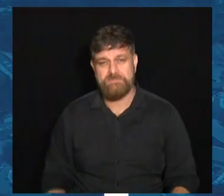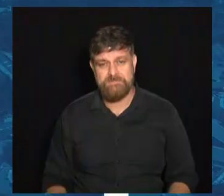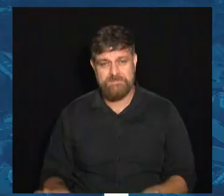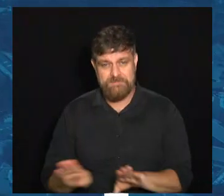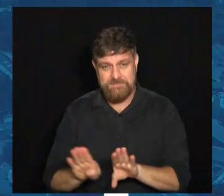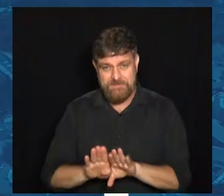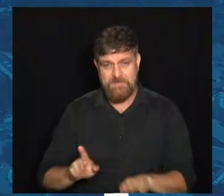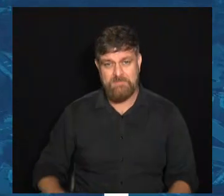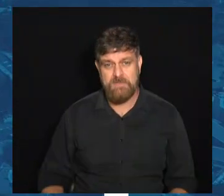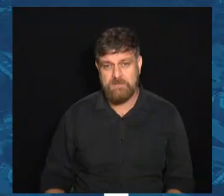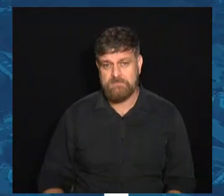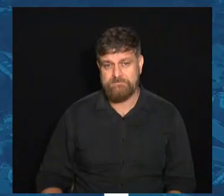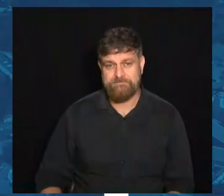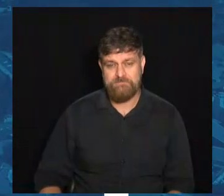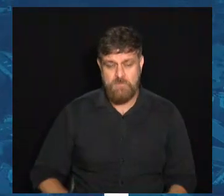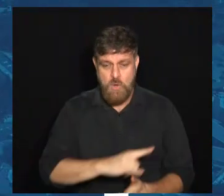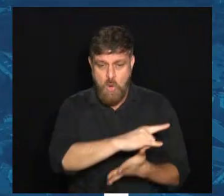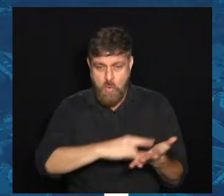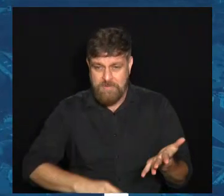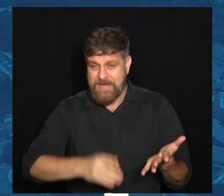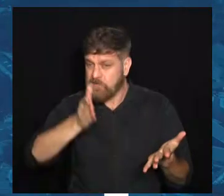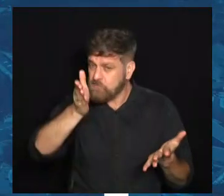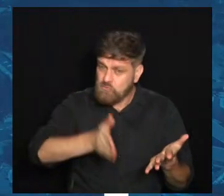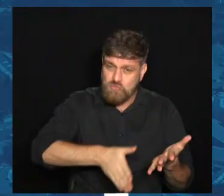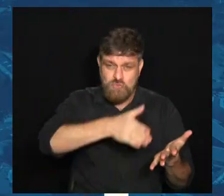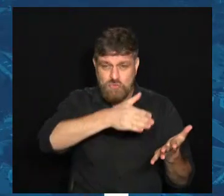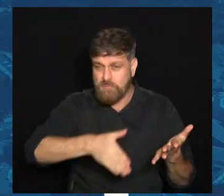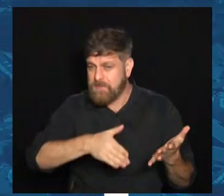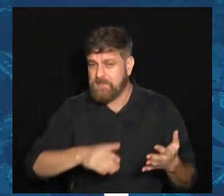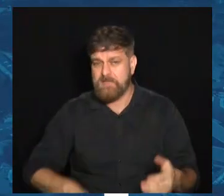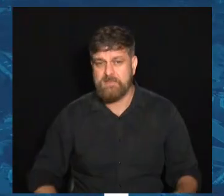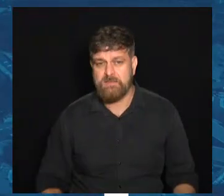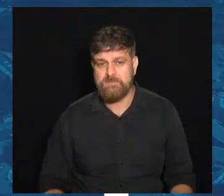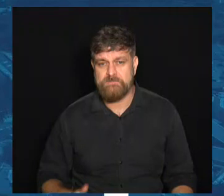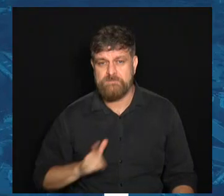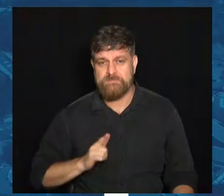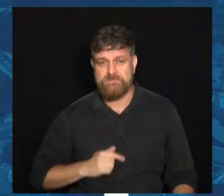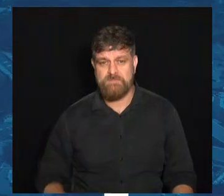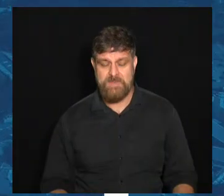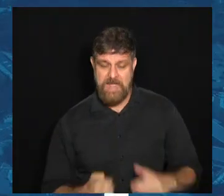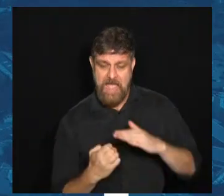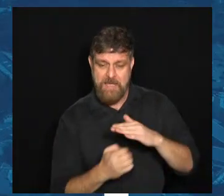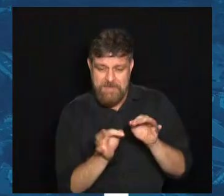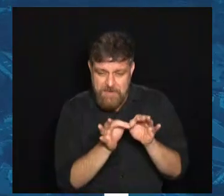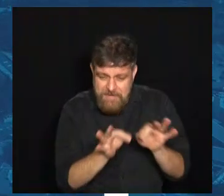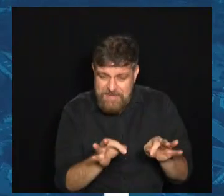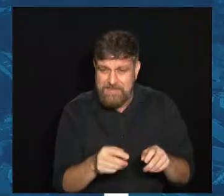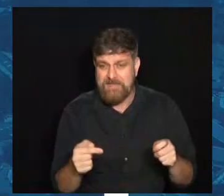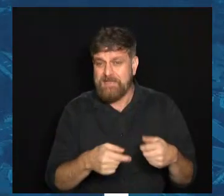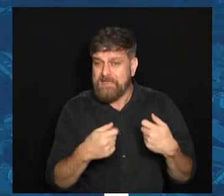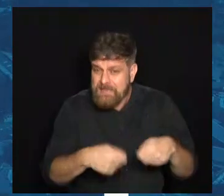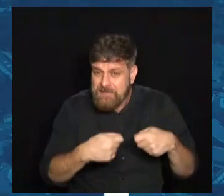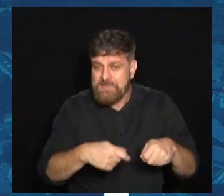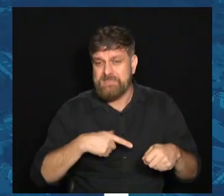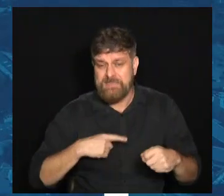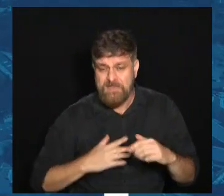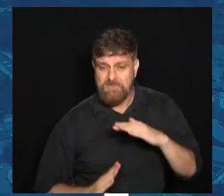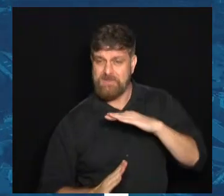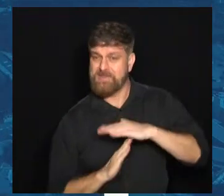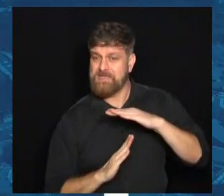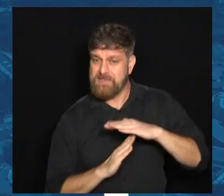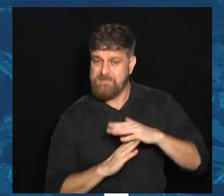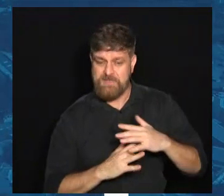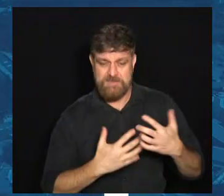autorizar a suspensão de contrato de trabalho pelas micro e pequenas empresas que precisam suspender as